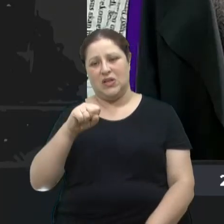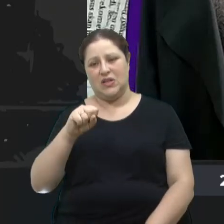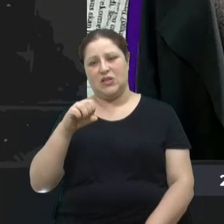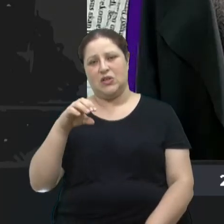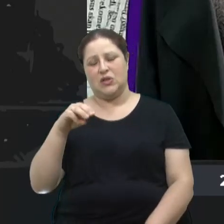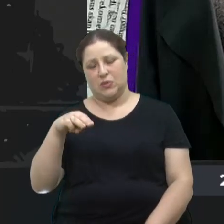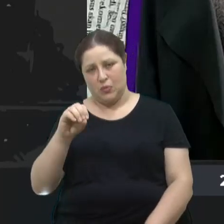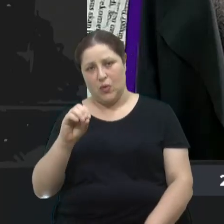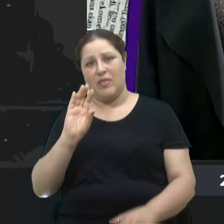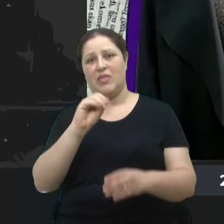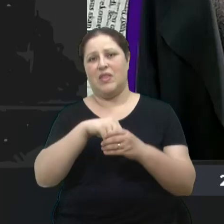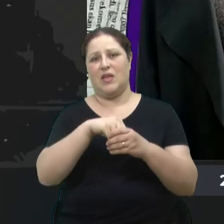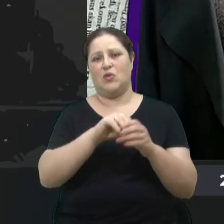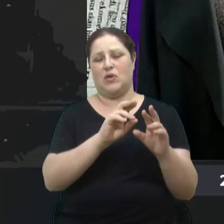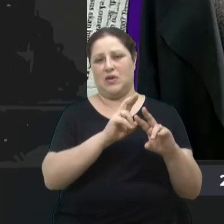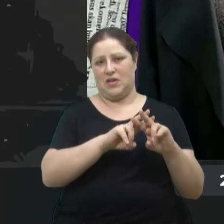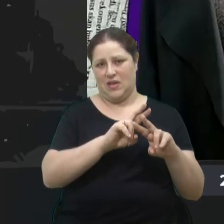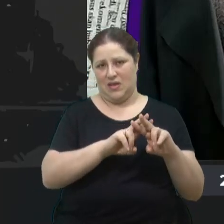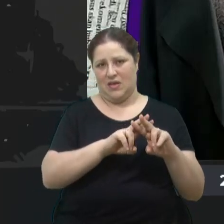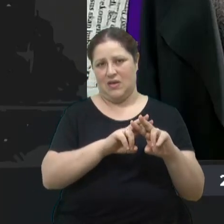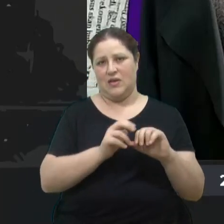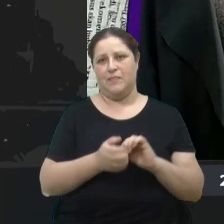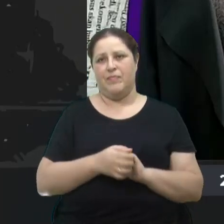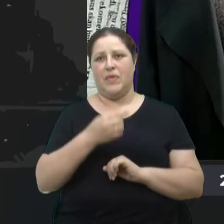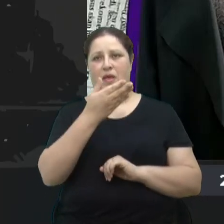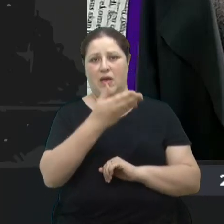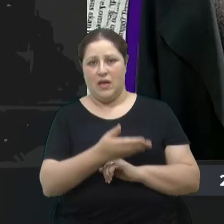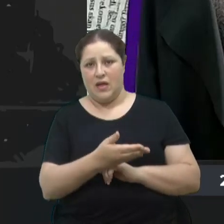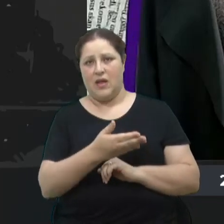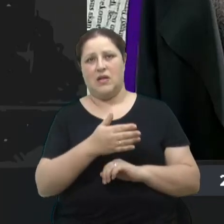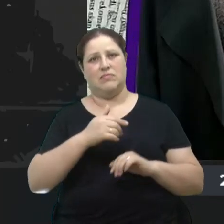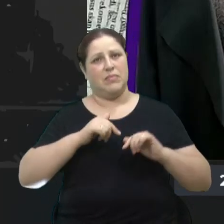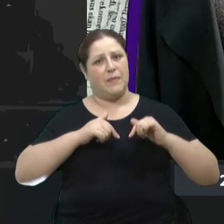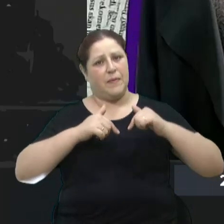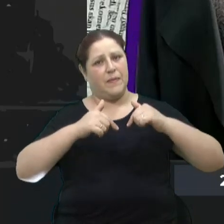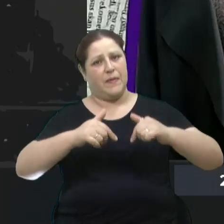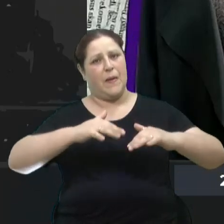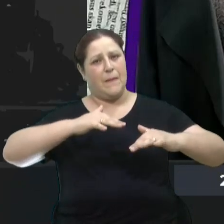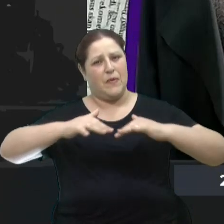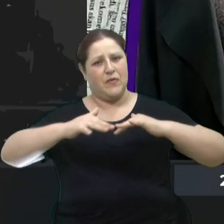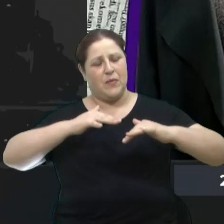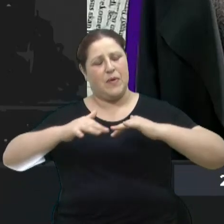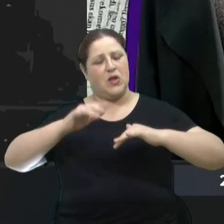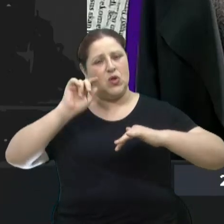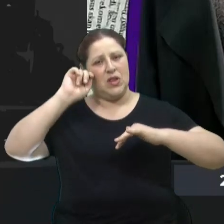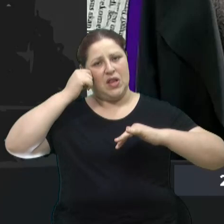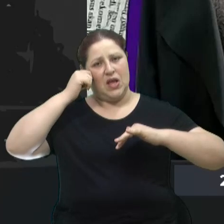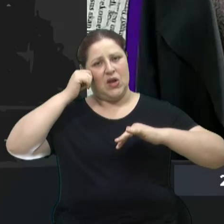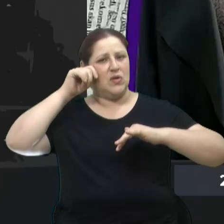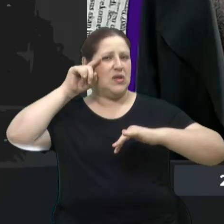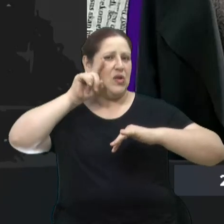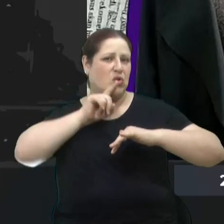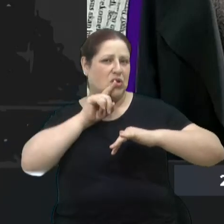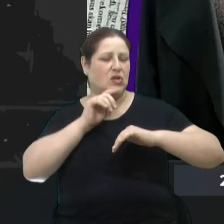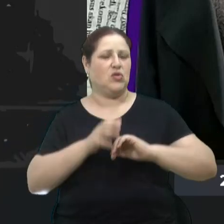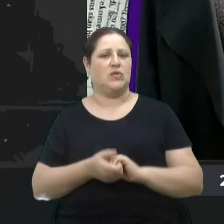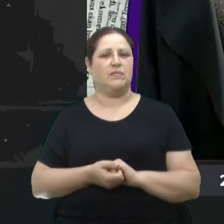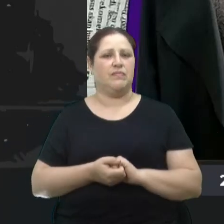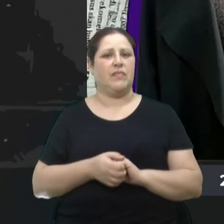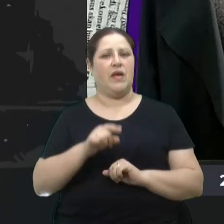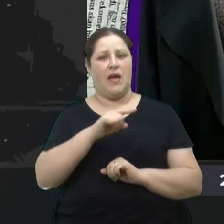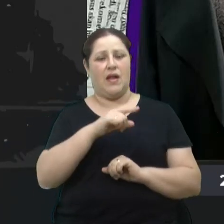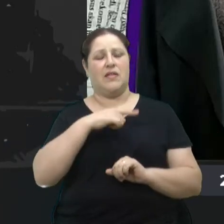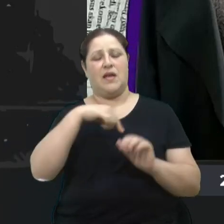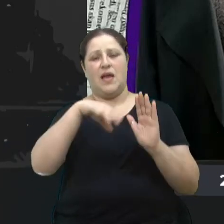e 60, teve participação ativa no movimento negro dos Estados Unidos e chegou a compor a lista